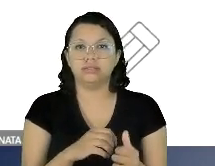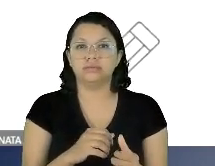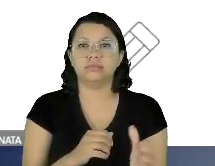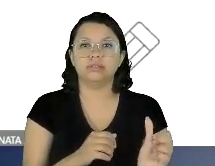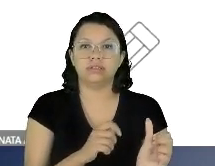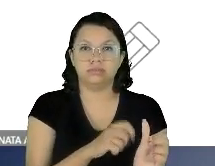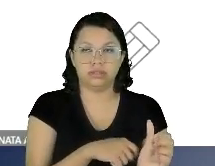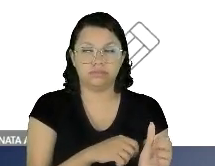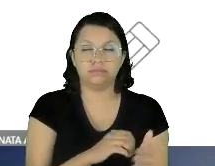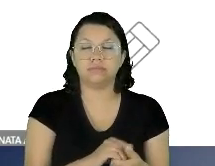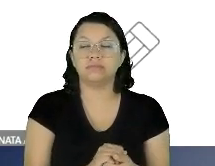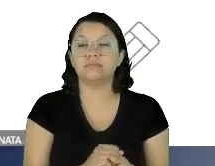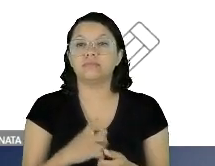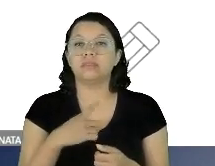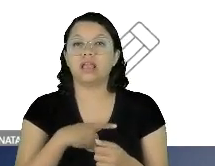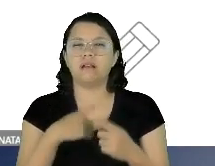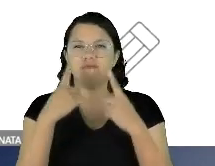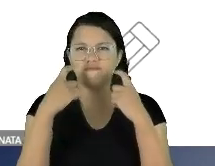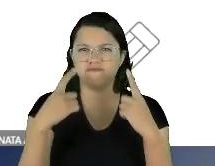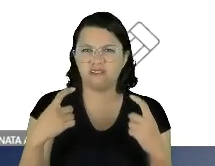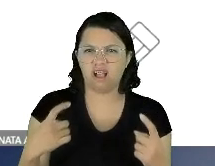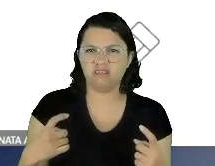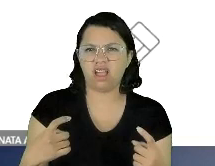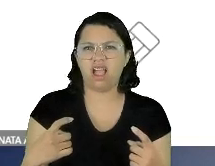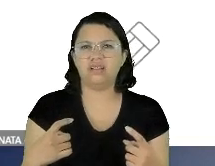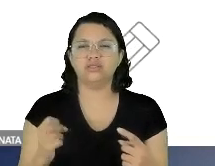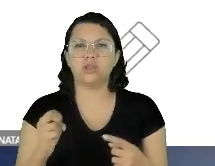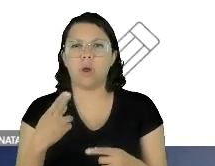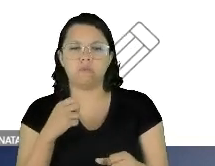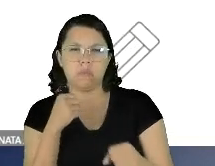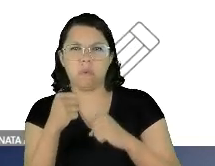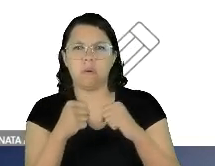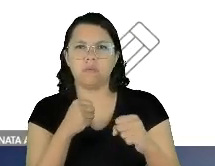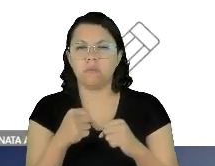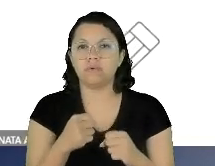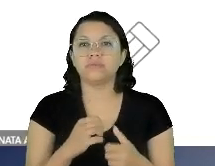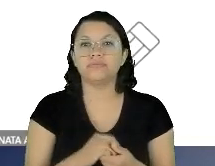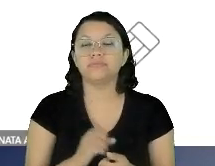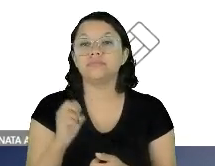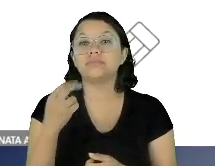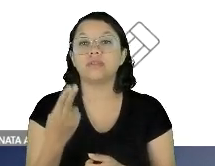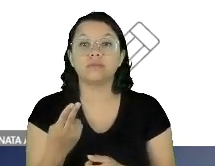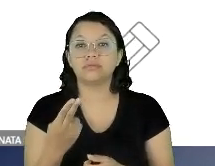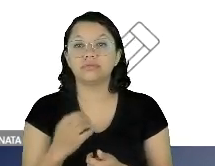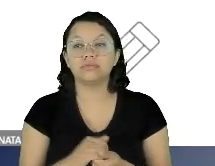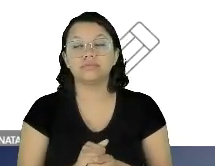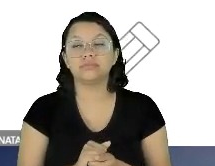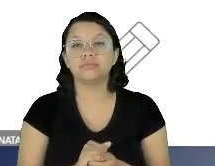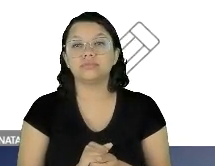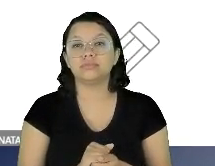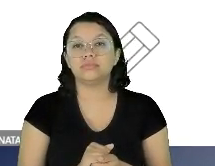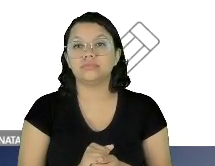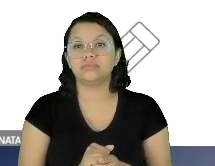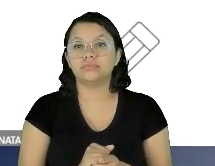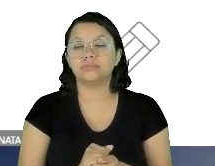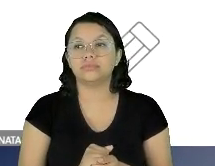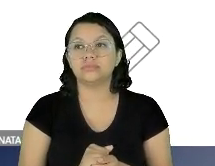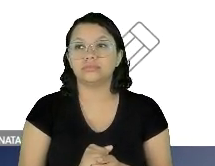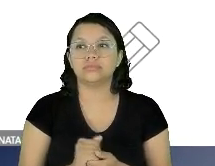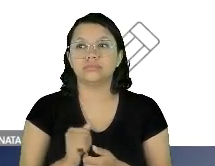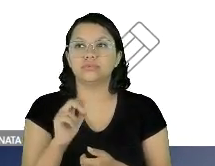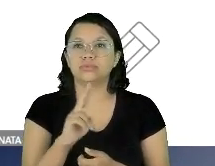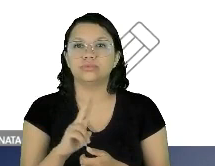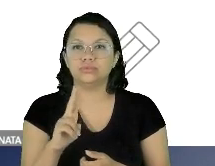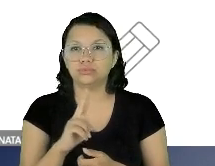em violência ou vias de fato, ou que pelo meio empregado pode